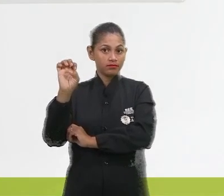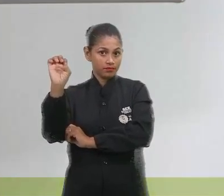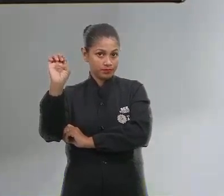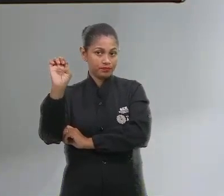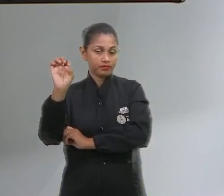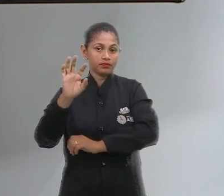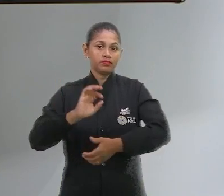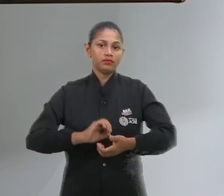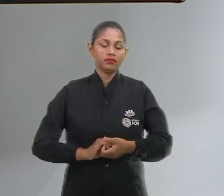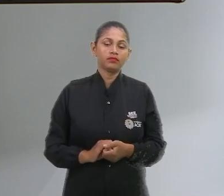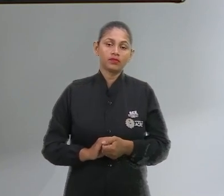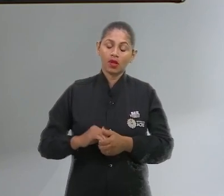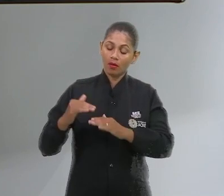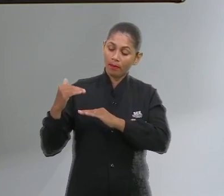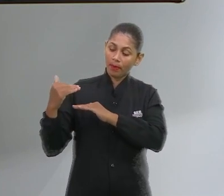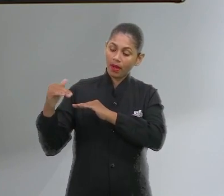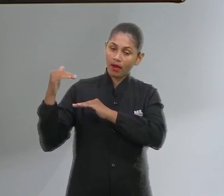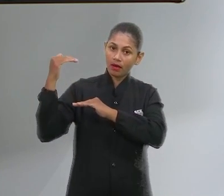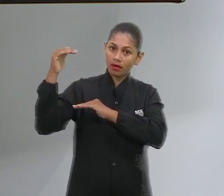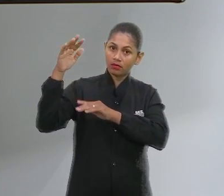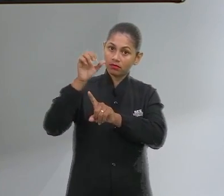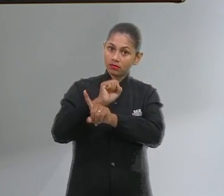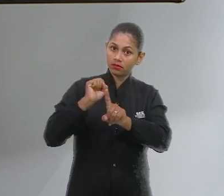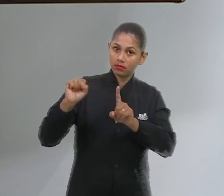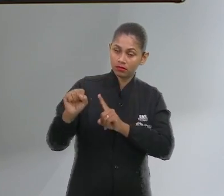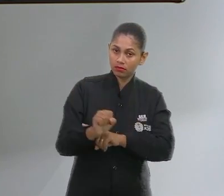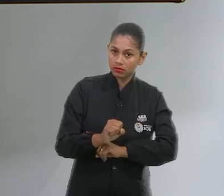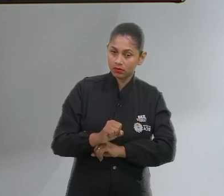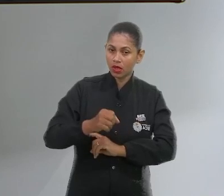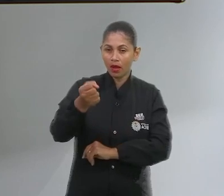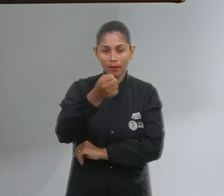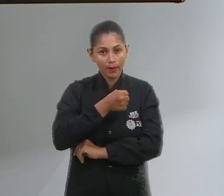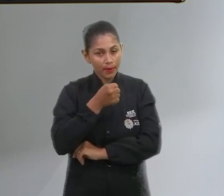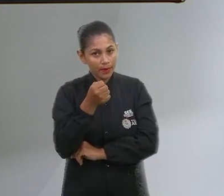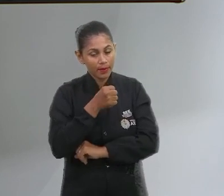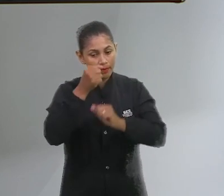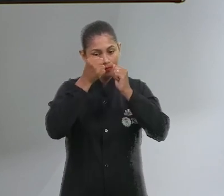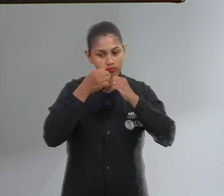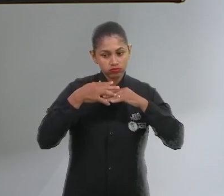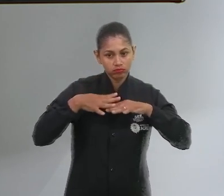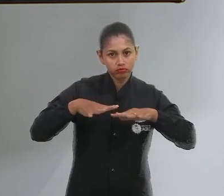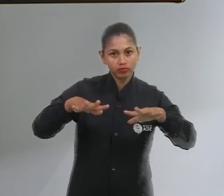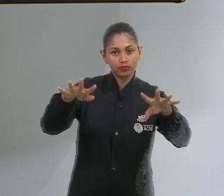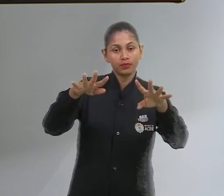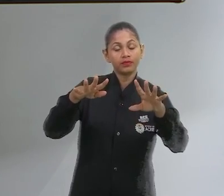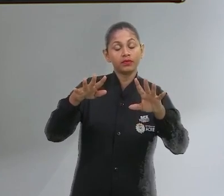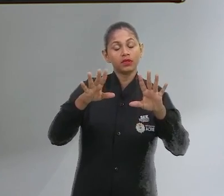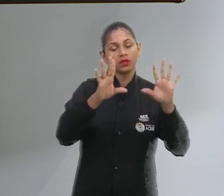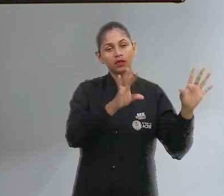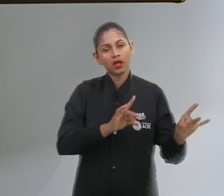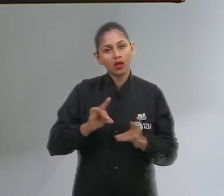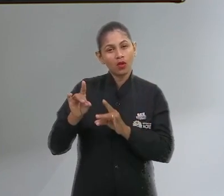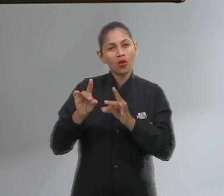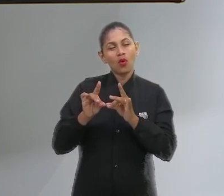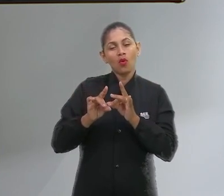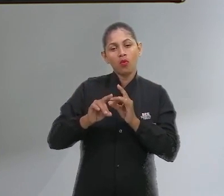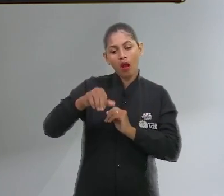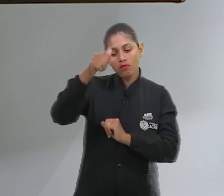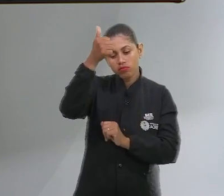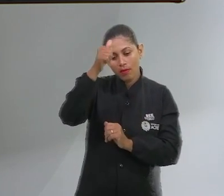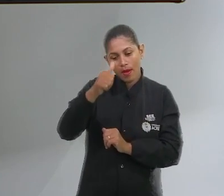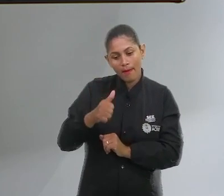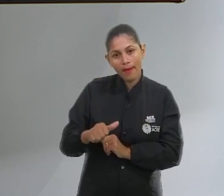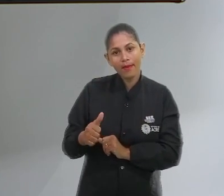classes sociais. Então, é uma matéria, é uma publicação que traz uma análise baseada em